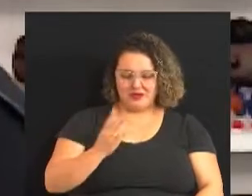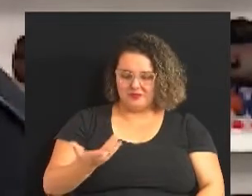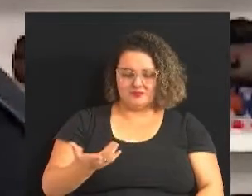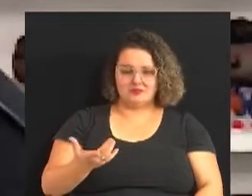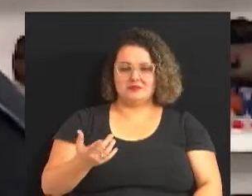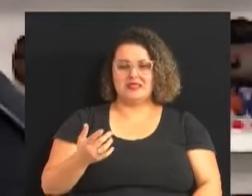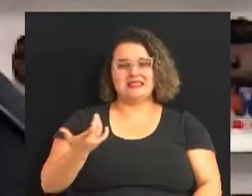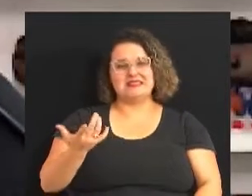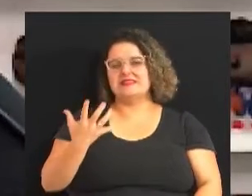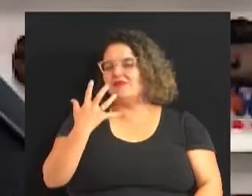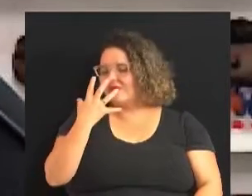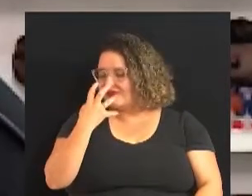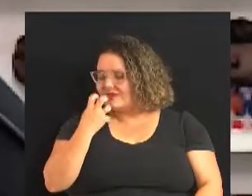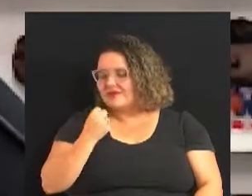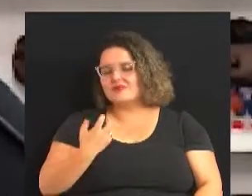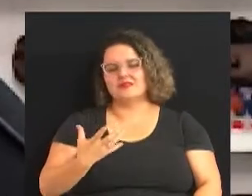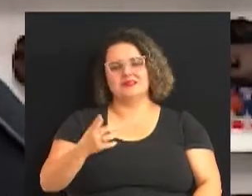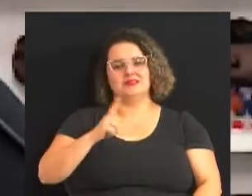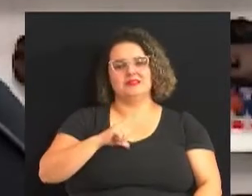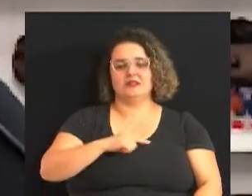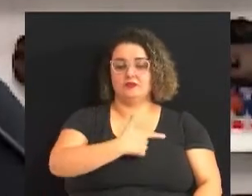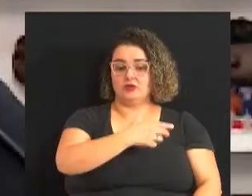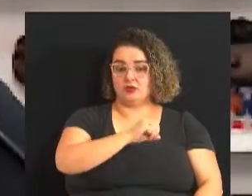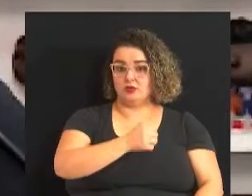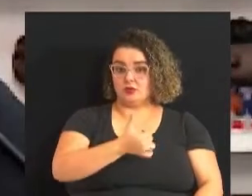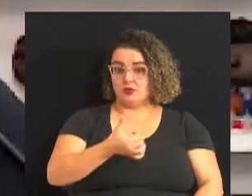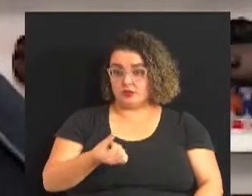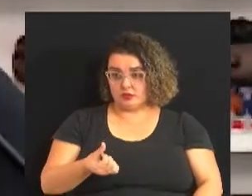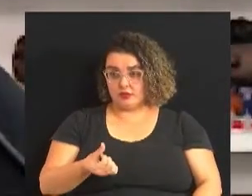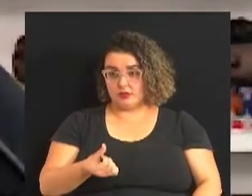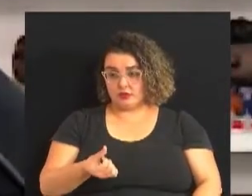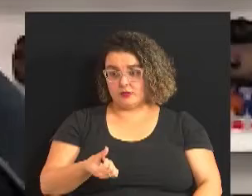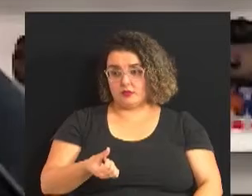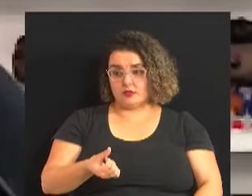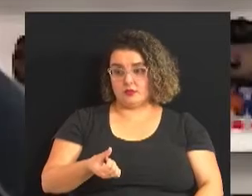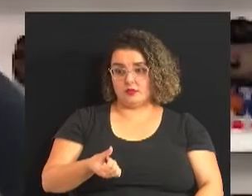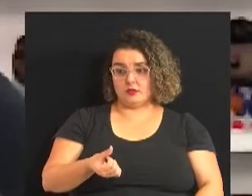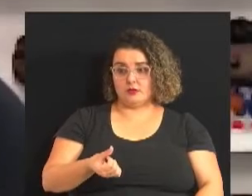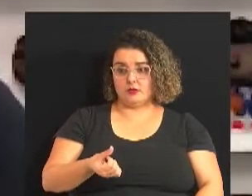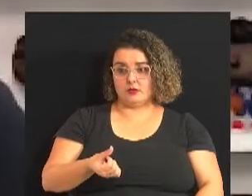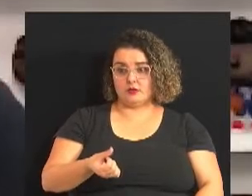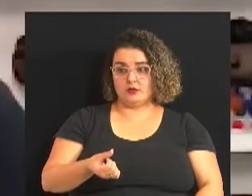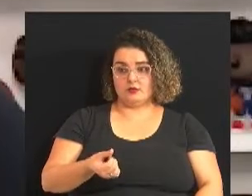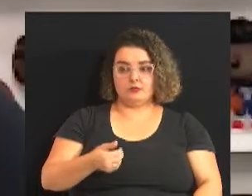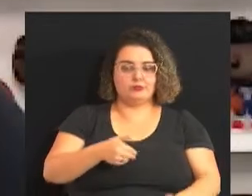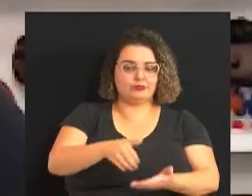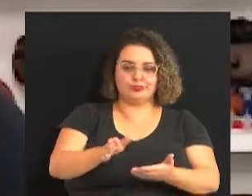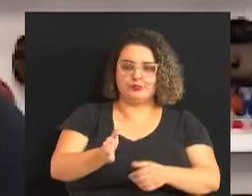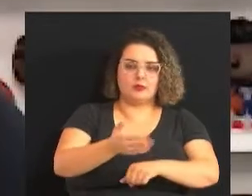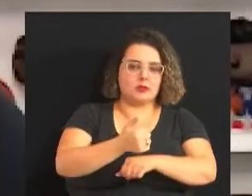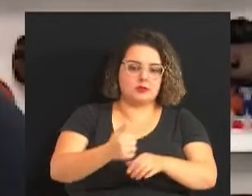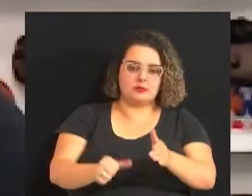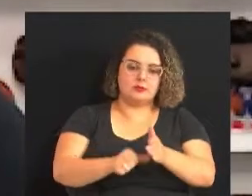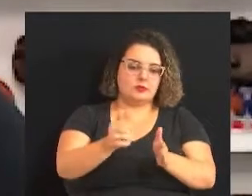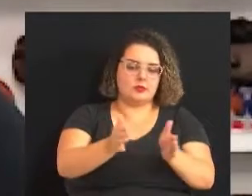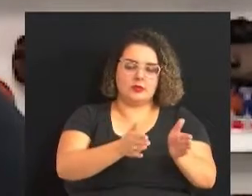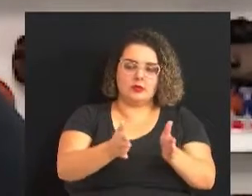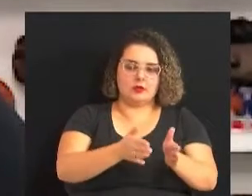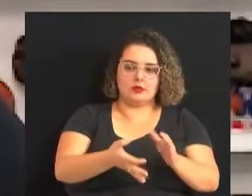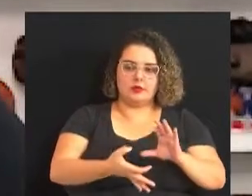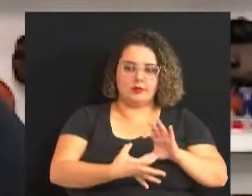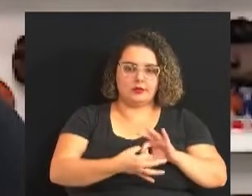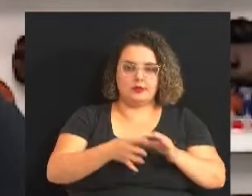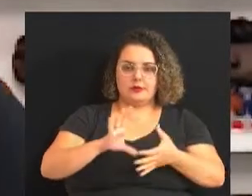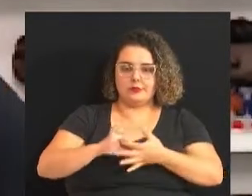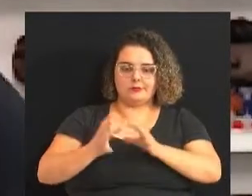dessa frustração que a gente teve em 2016 aqui com sendo eliminado precocemente na primeira fase da Olimpíada em